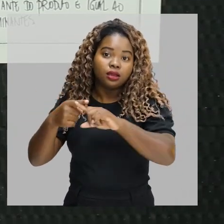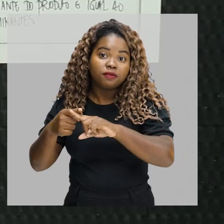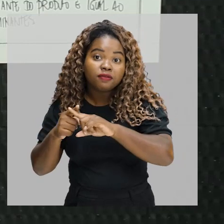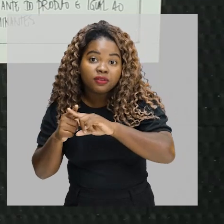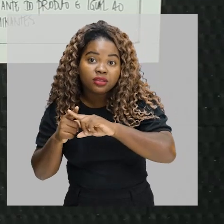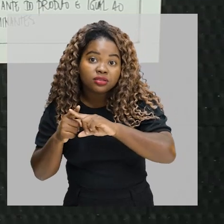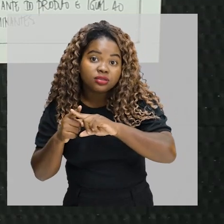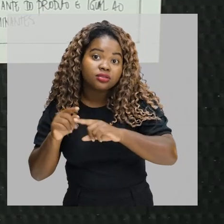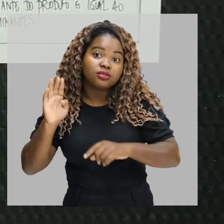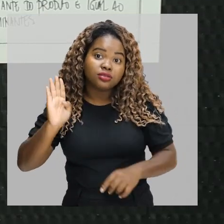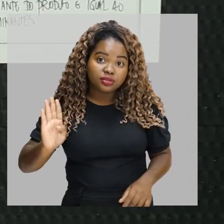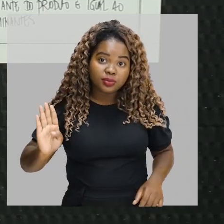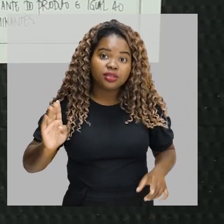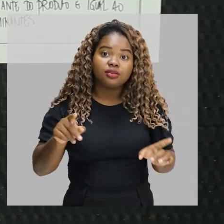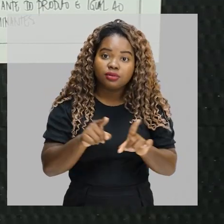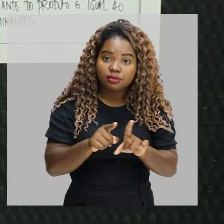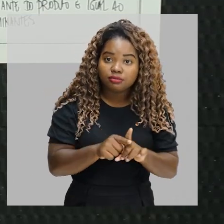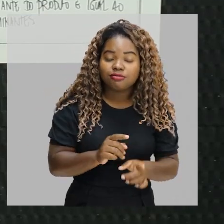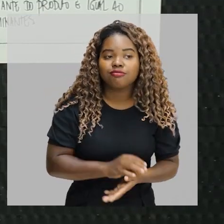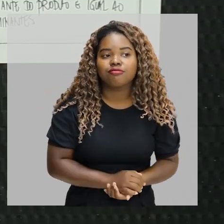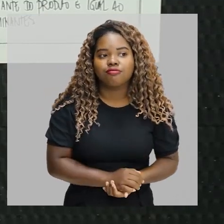vezes o determinante de B.